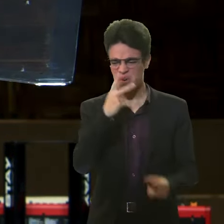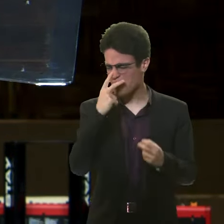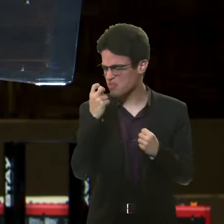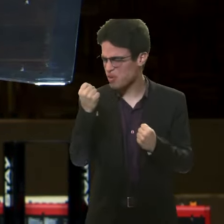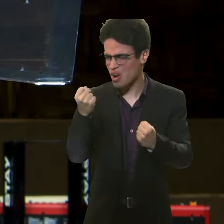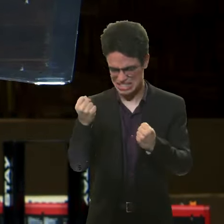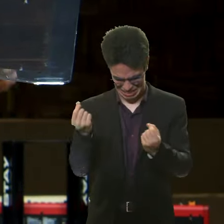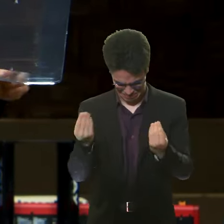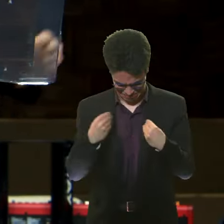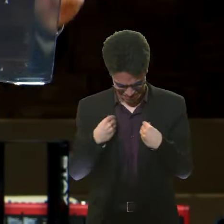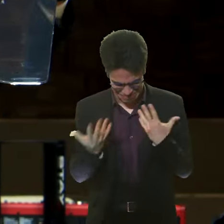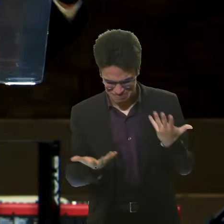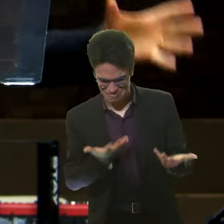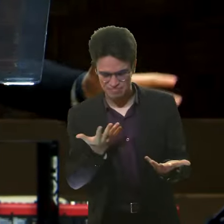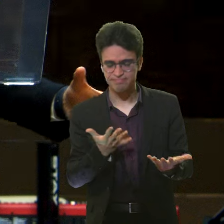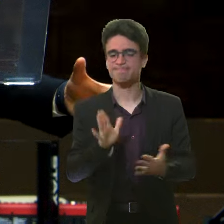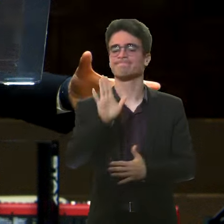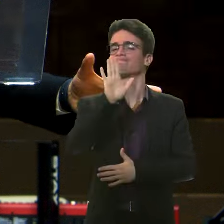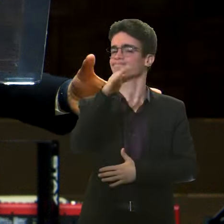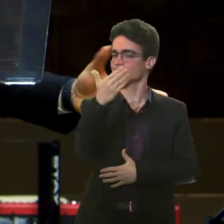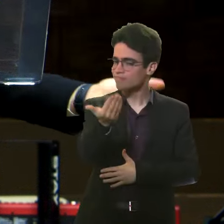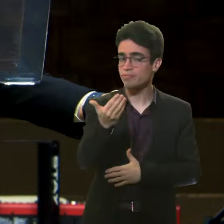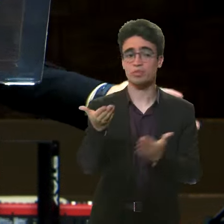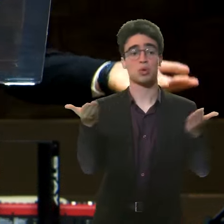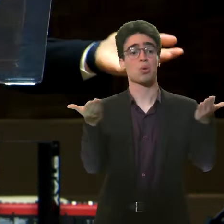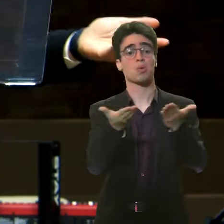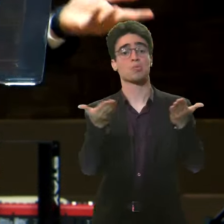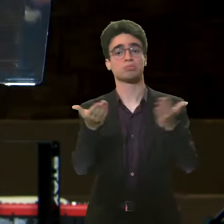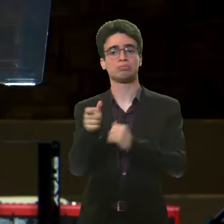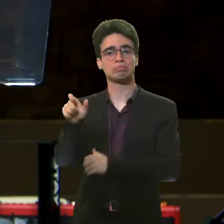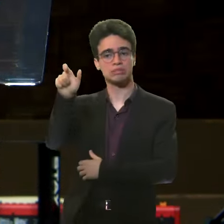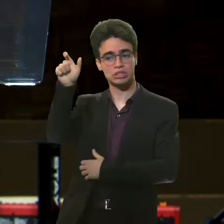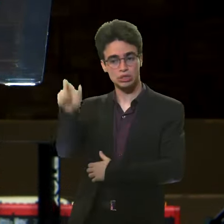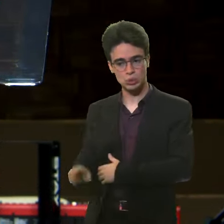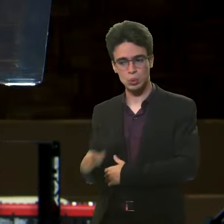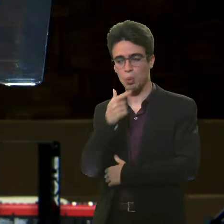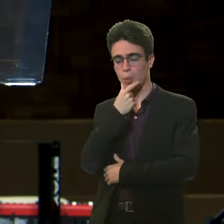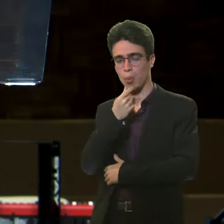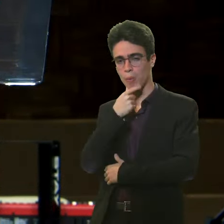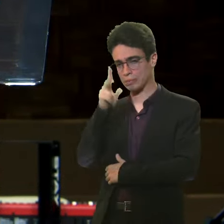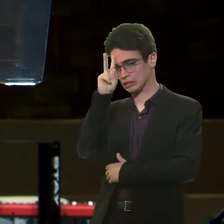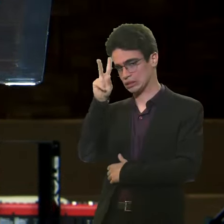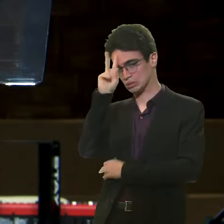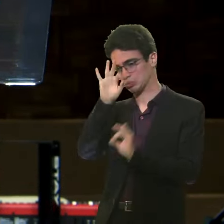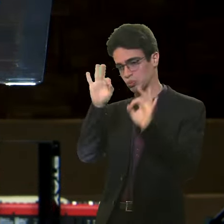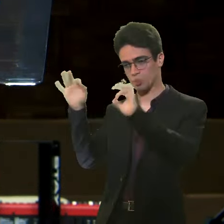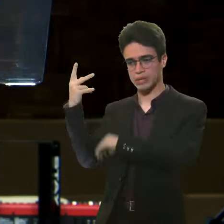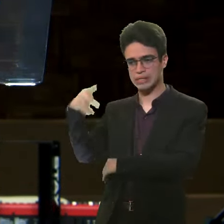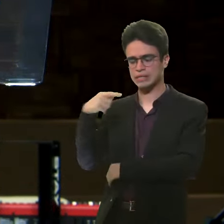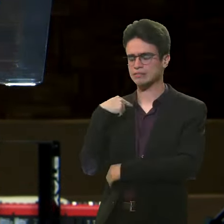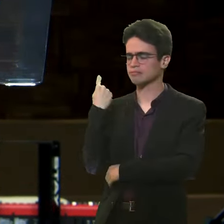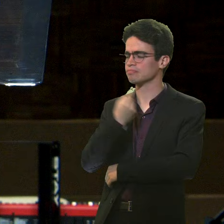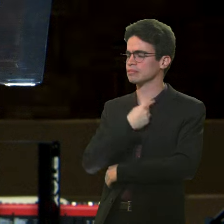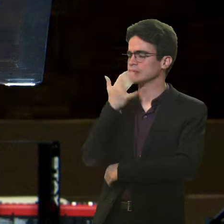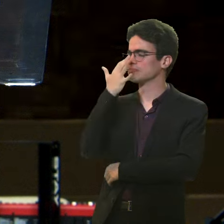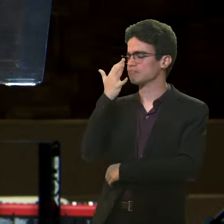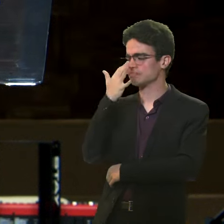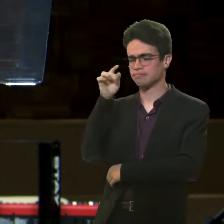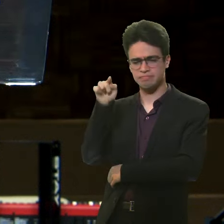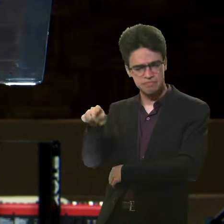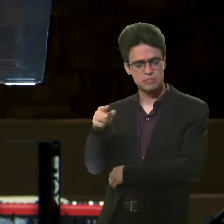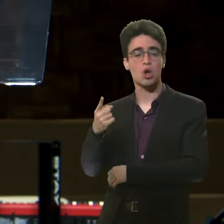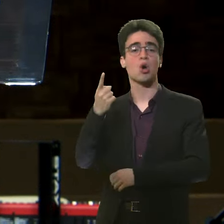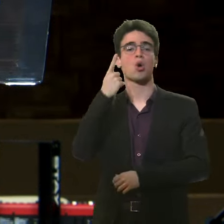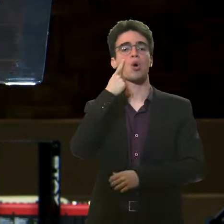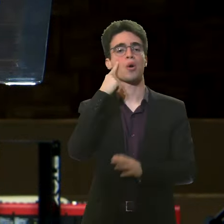olhar para a história de um homem que sofreu, um homem que passou por um período de sofrimento. Eu quero te convidar a abrir a sua Bíblia no livro